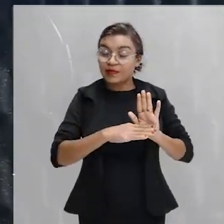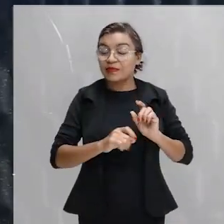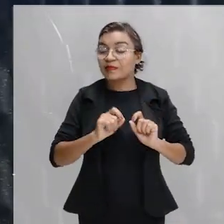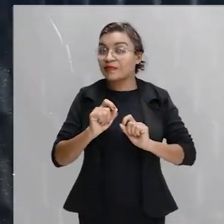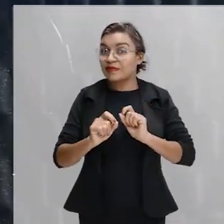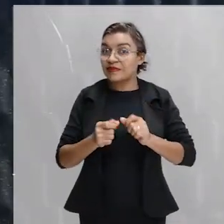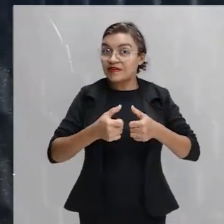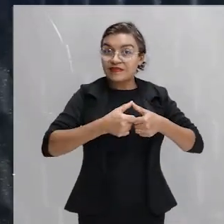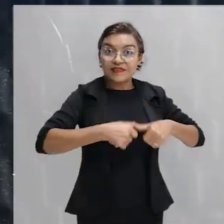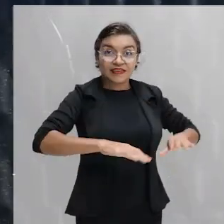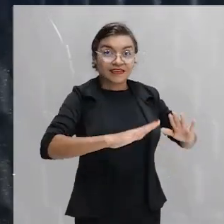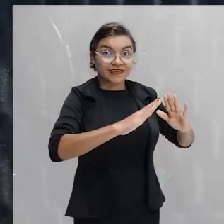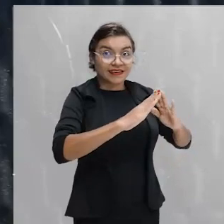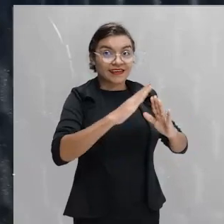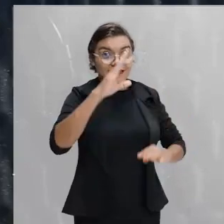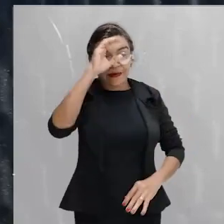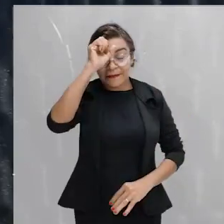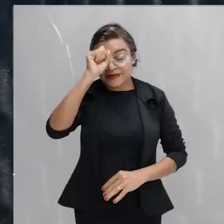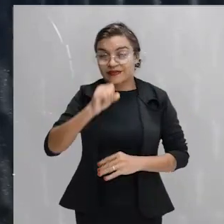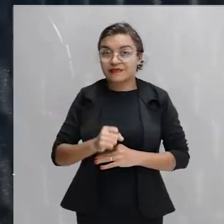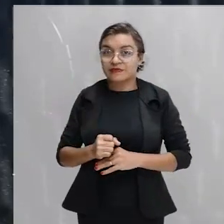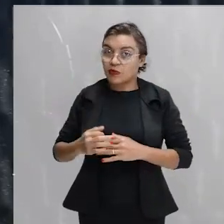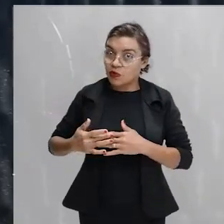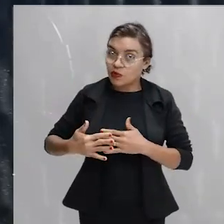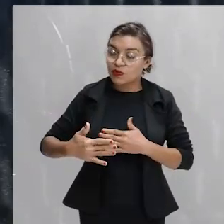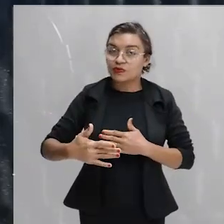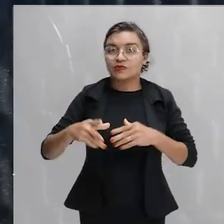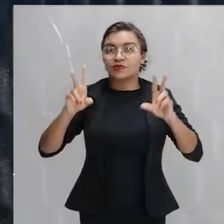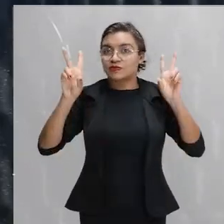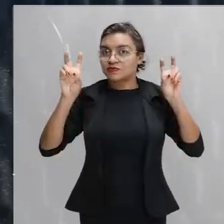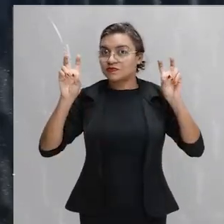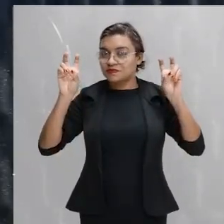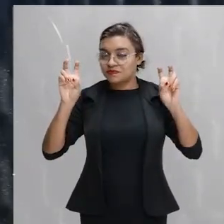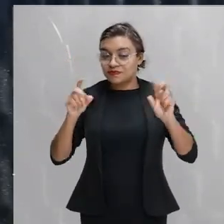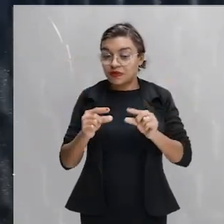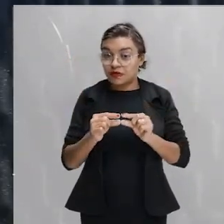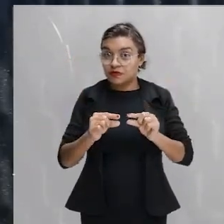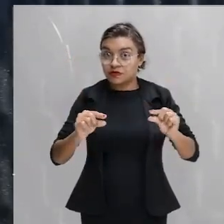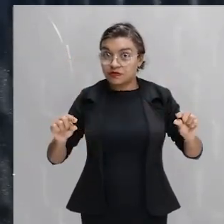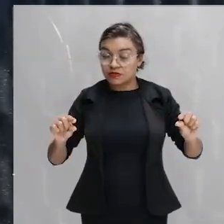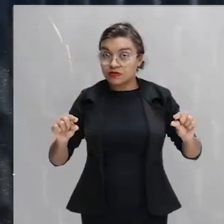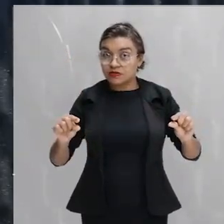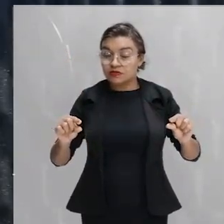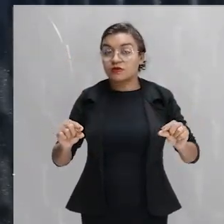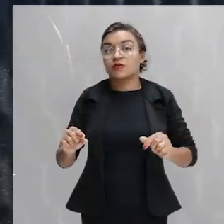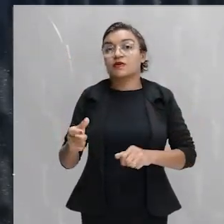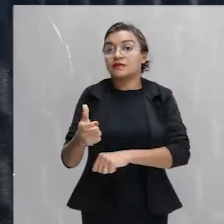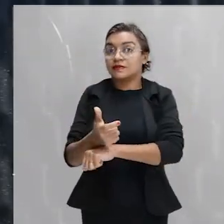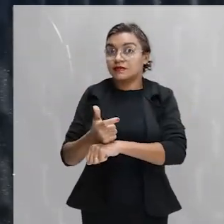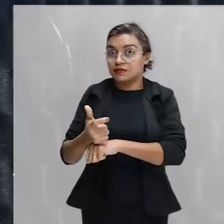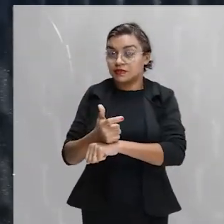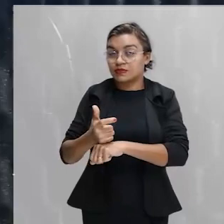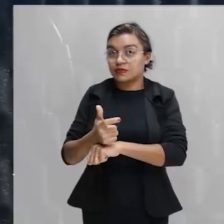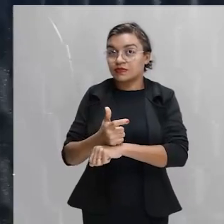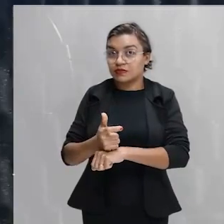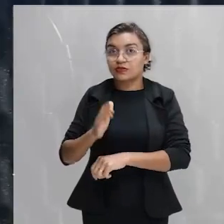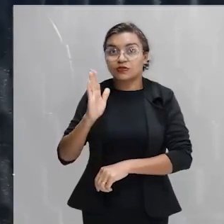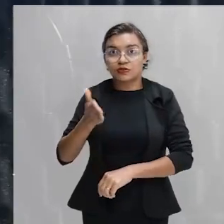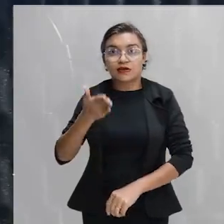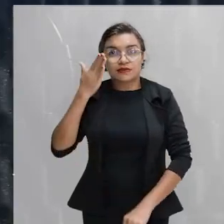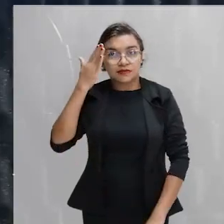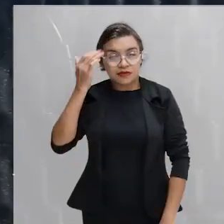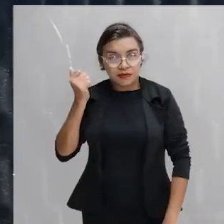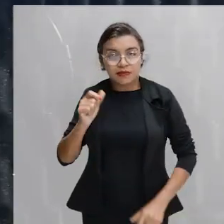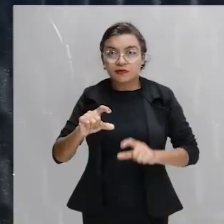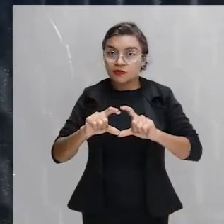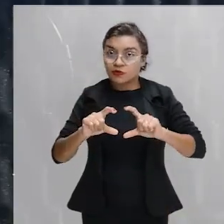Casa Aprendendo. Continuando o assunto orações adjetivas, nós já sabemos que as orações